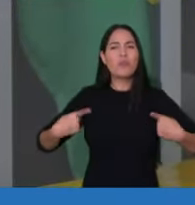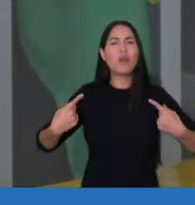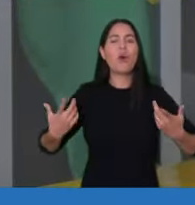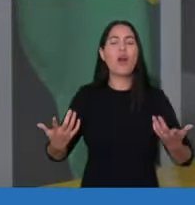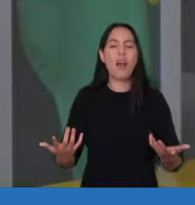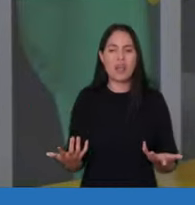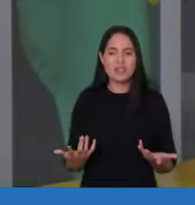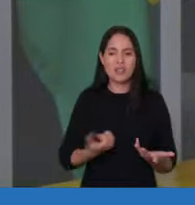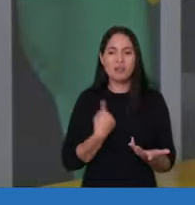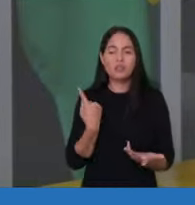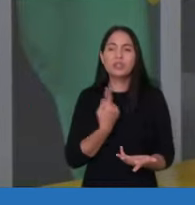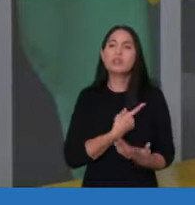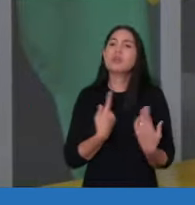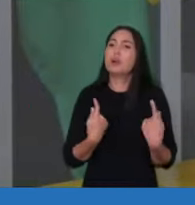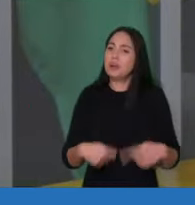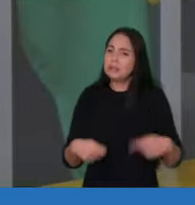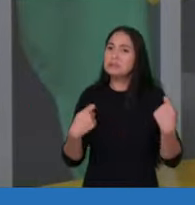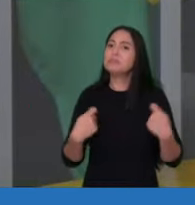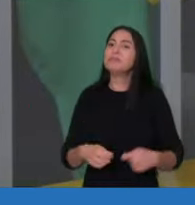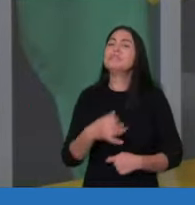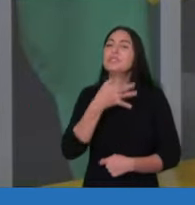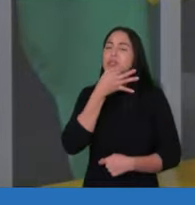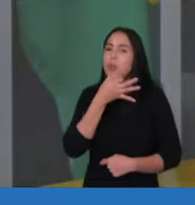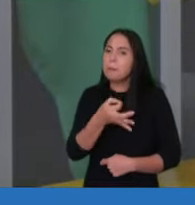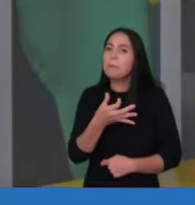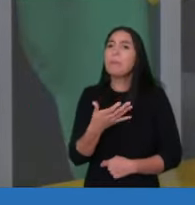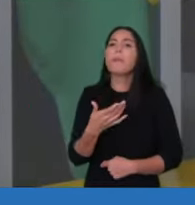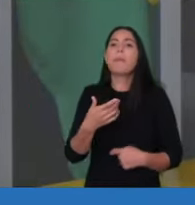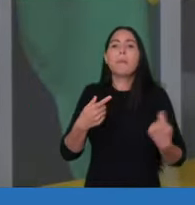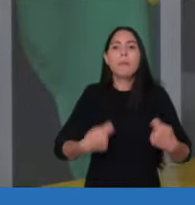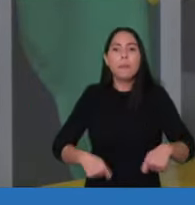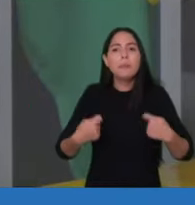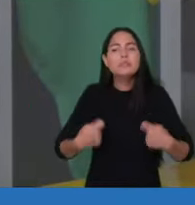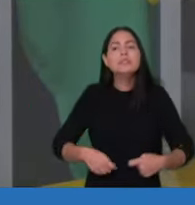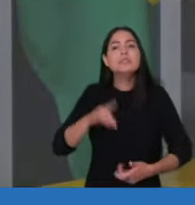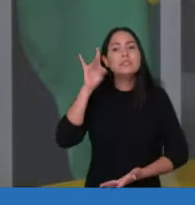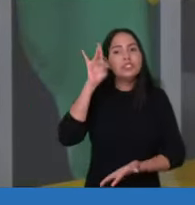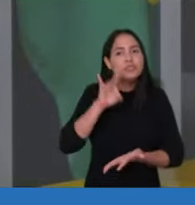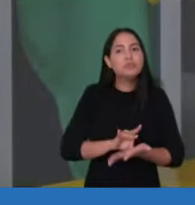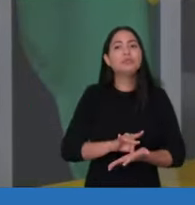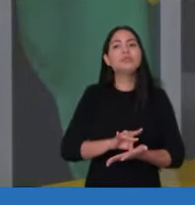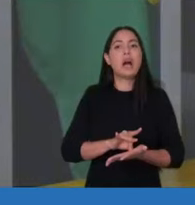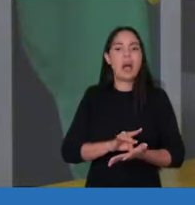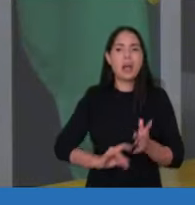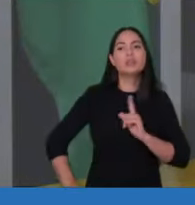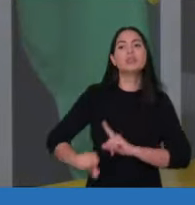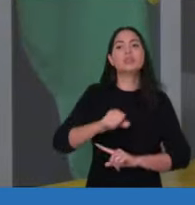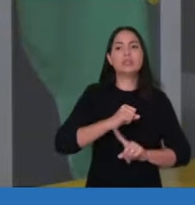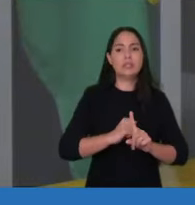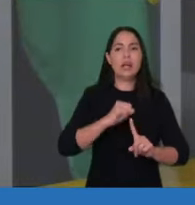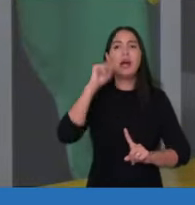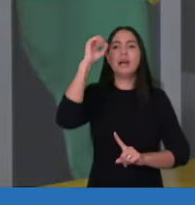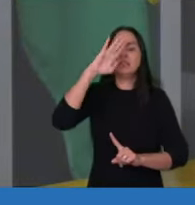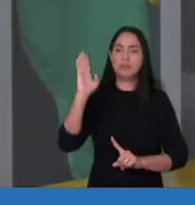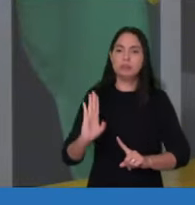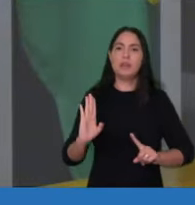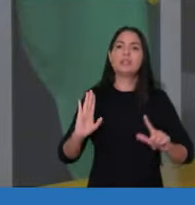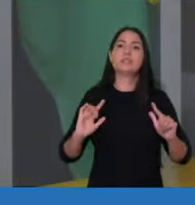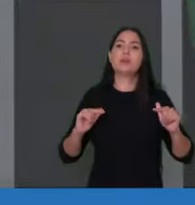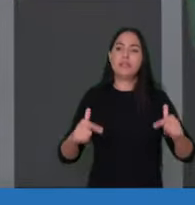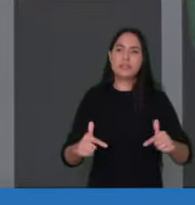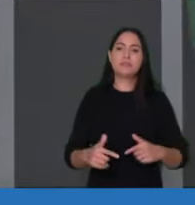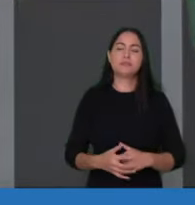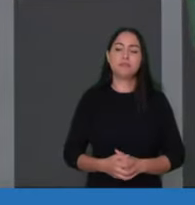um posicionamento e uma ação concreta na sociedade brasileira.